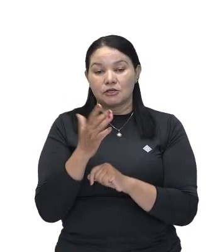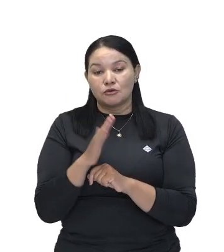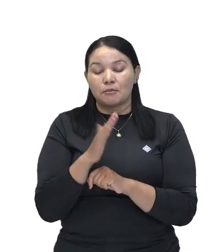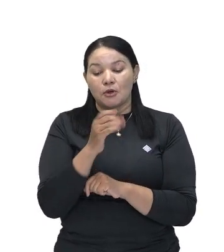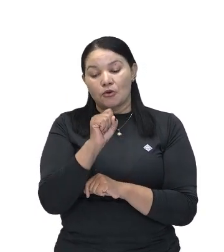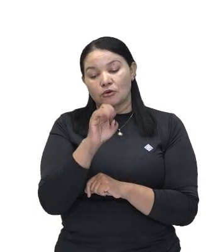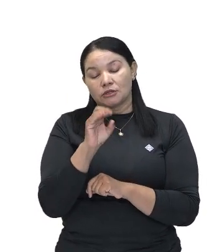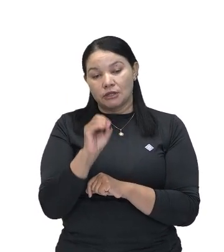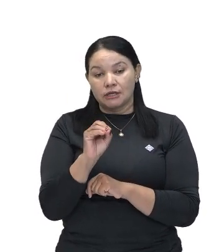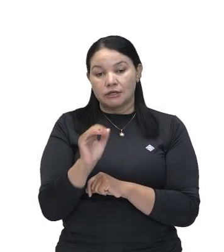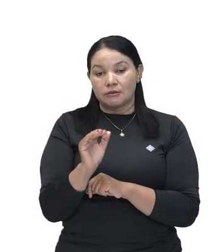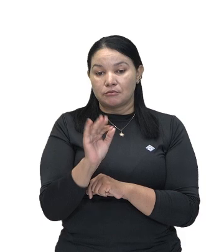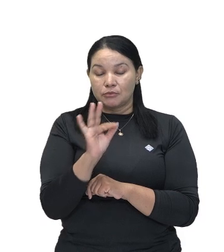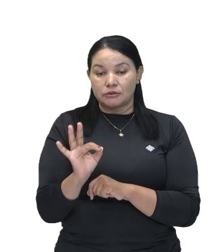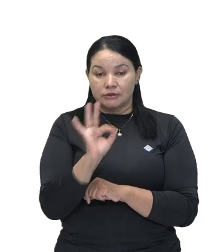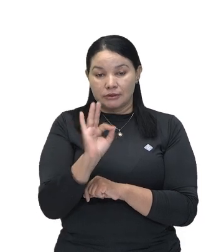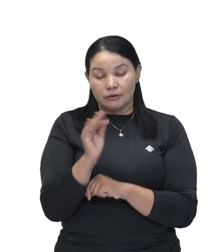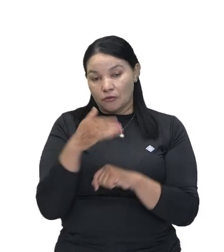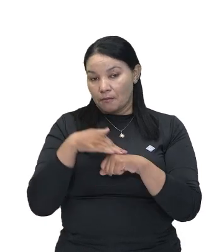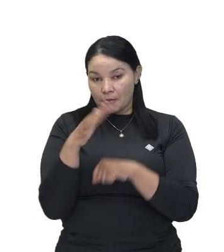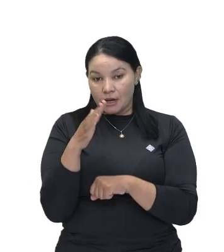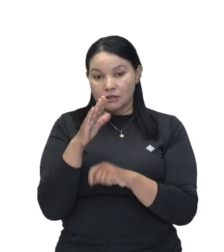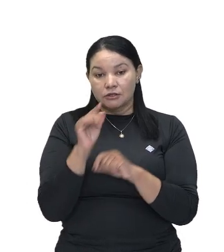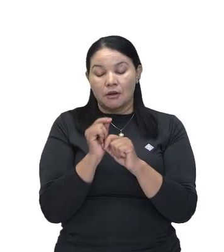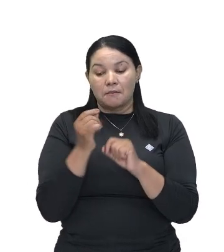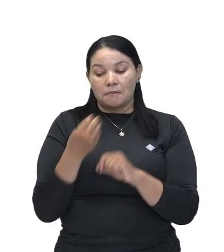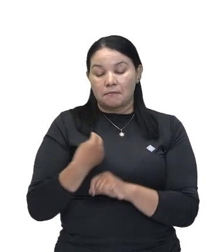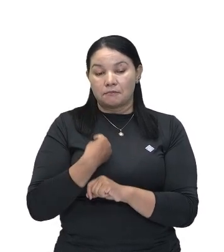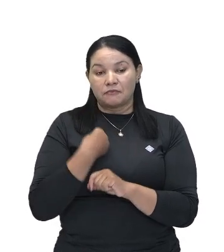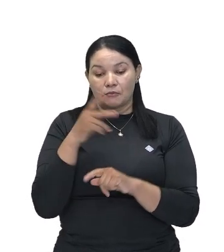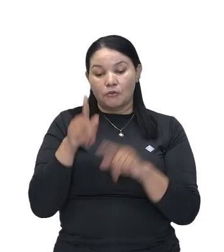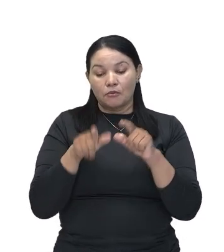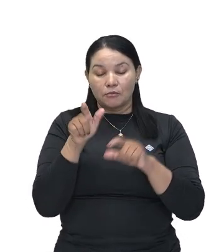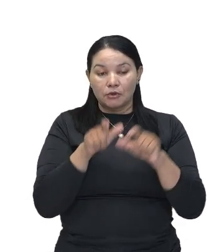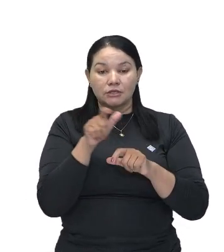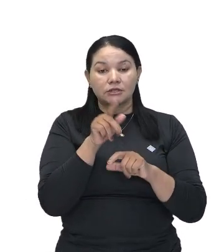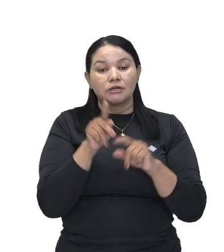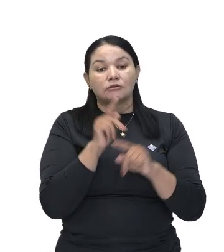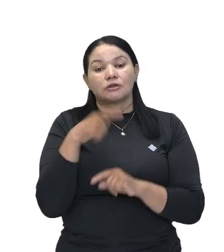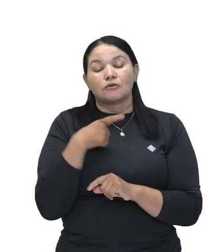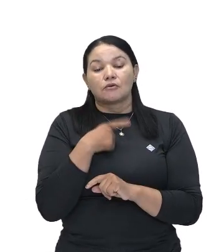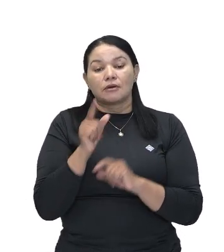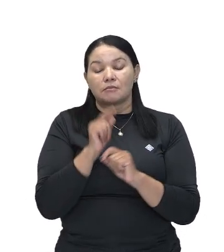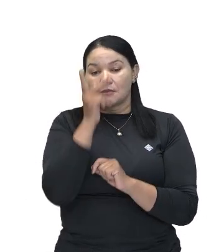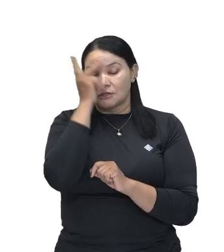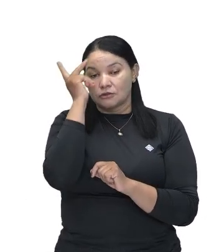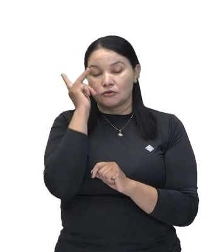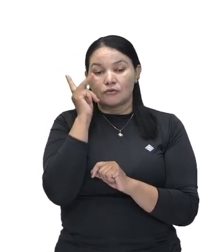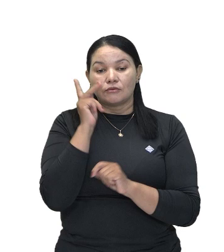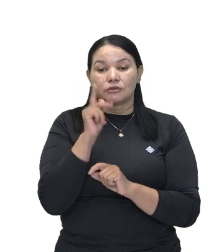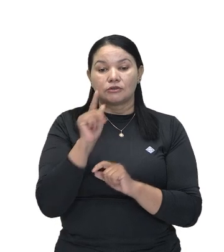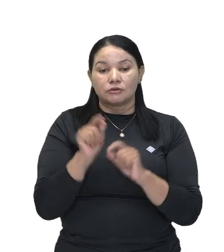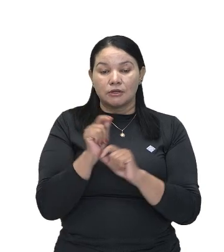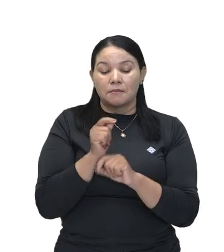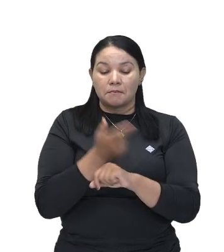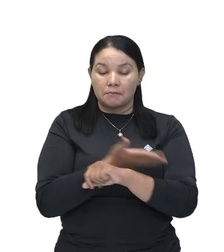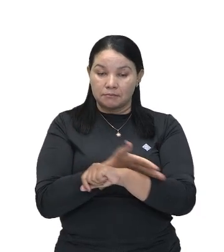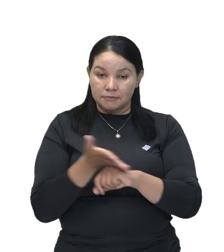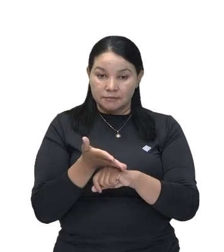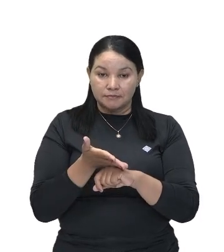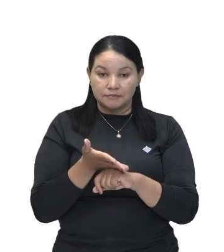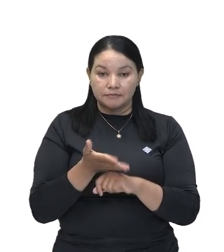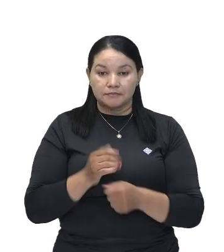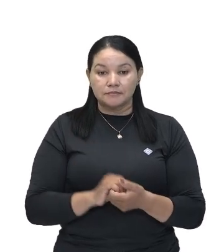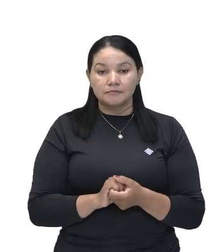80%, mais de 80% da sua população, ela é constituída por pessoas brancas, com